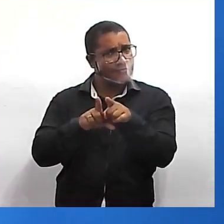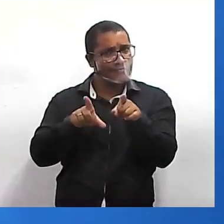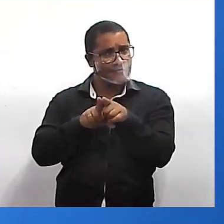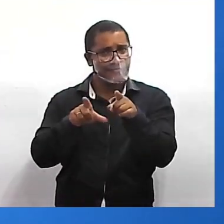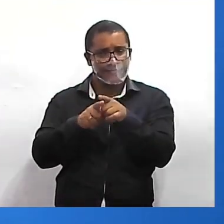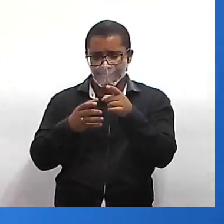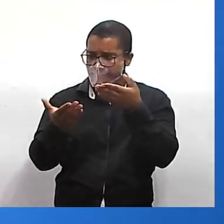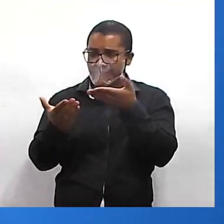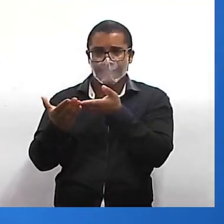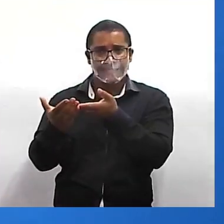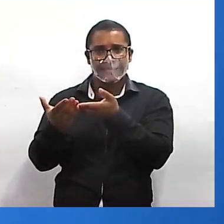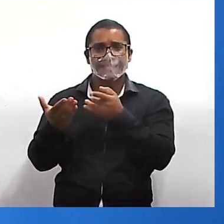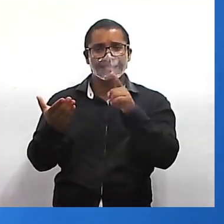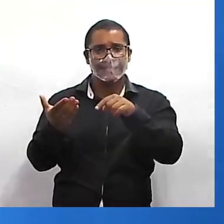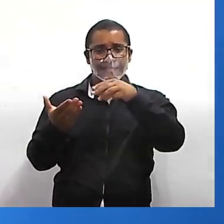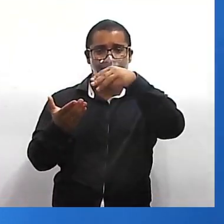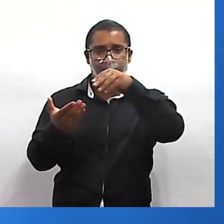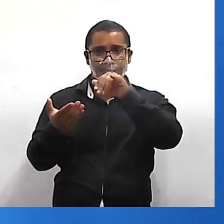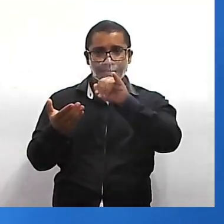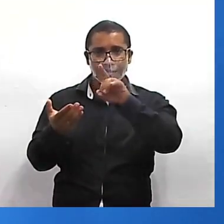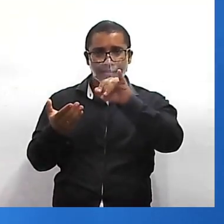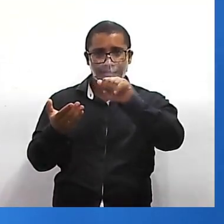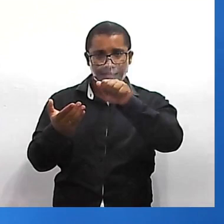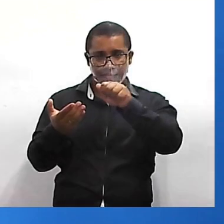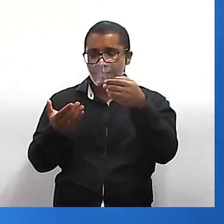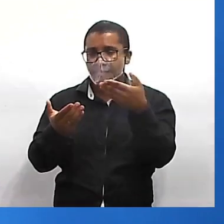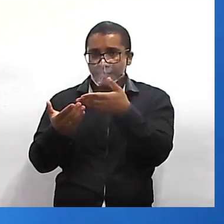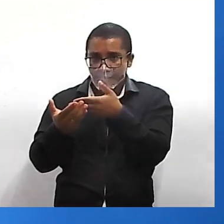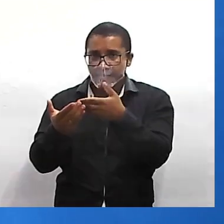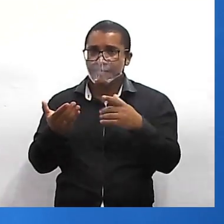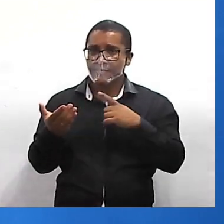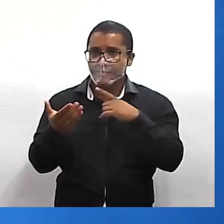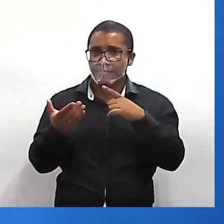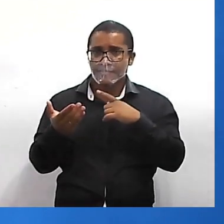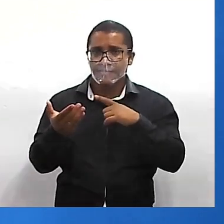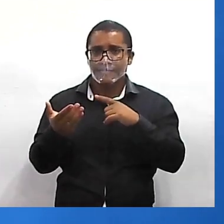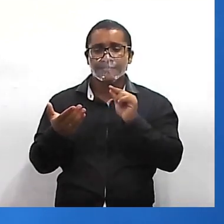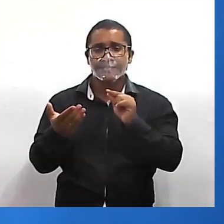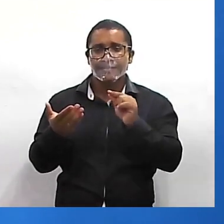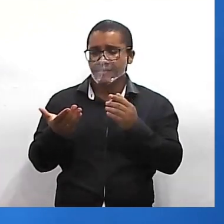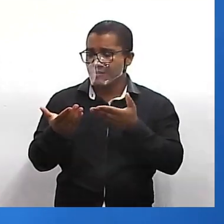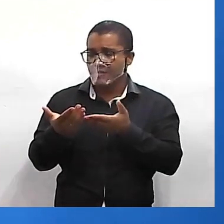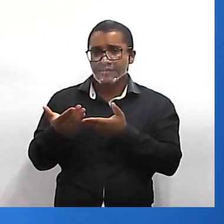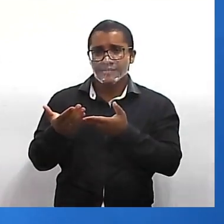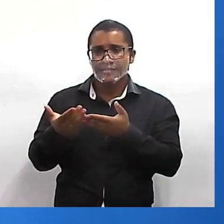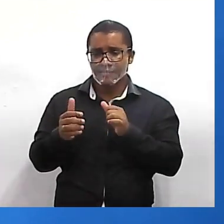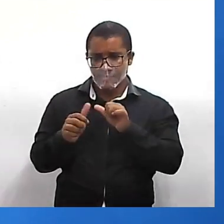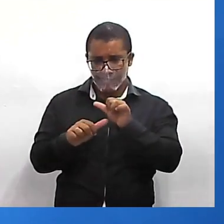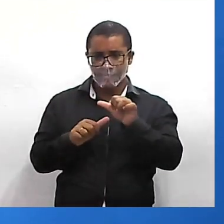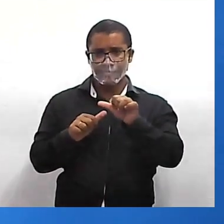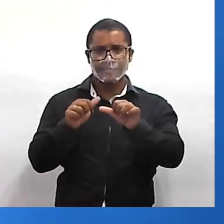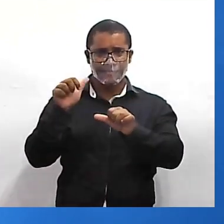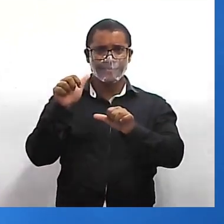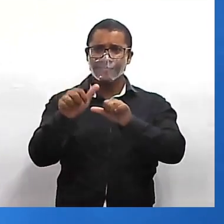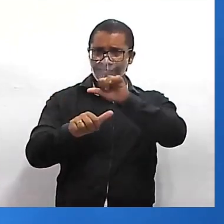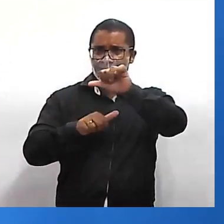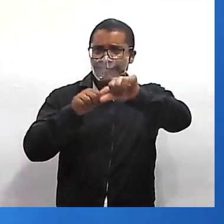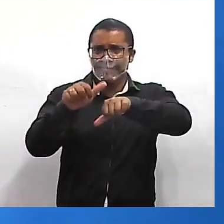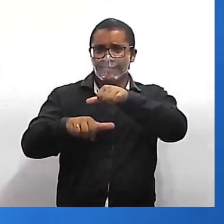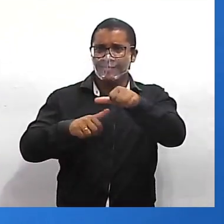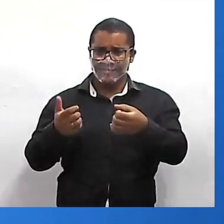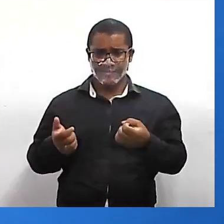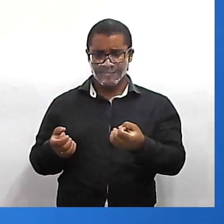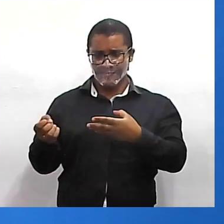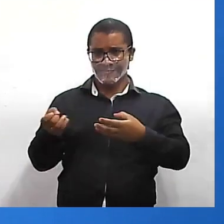é uma mídia, né, que a gente fala é um meio aí, que ele também vai sofrendo inovações ao longo do